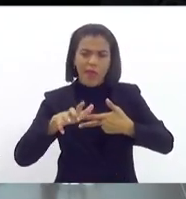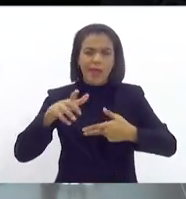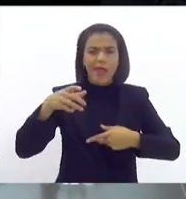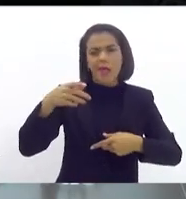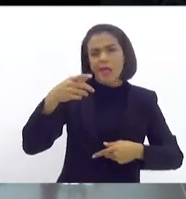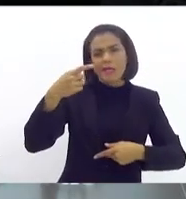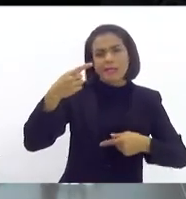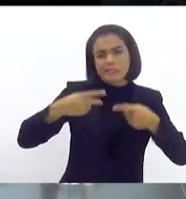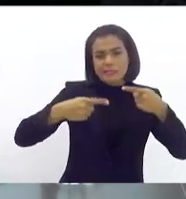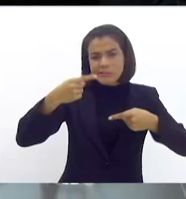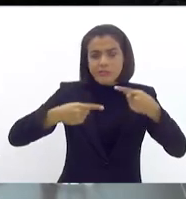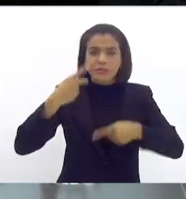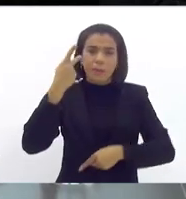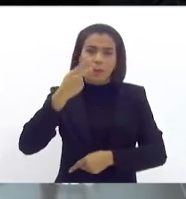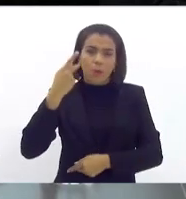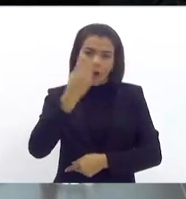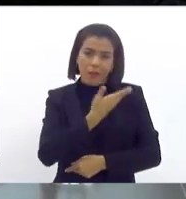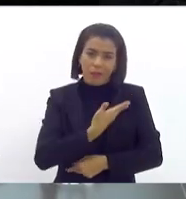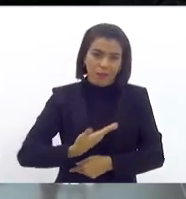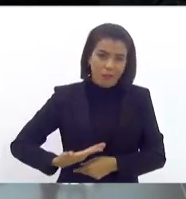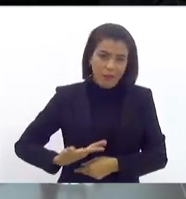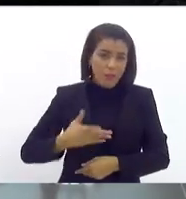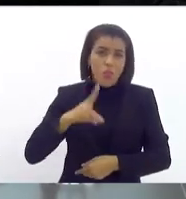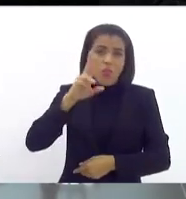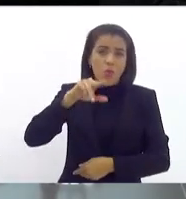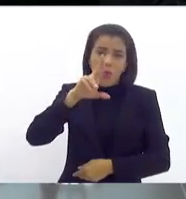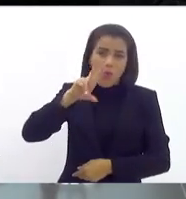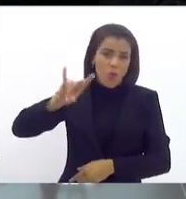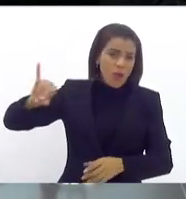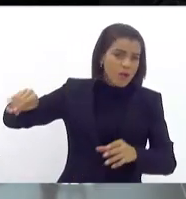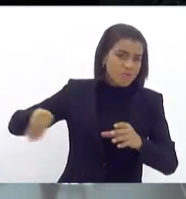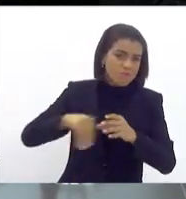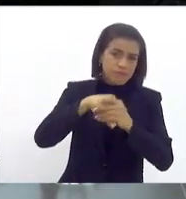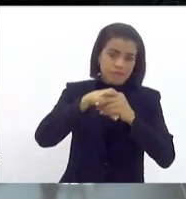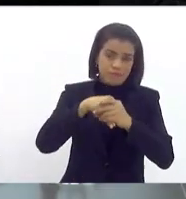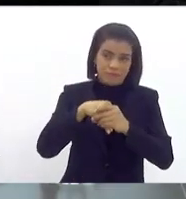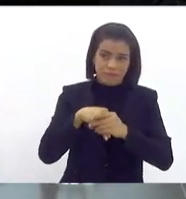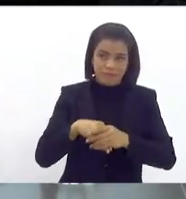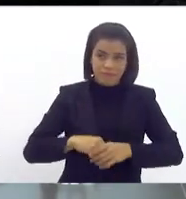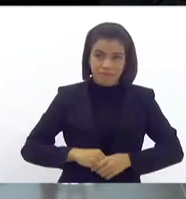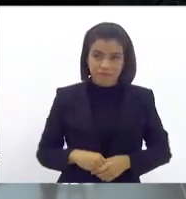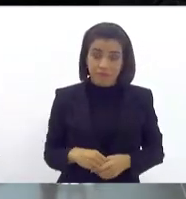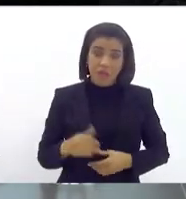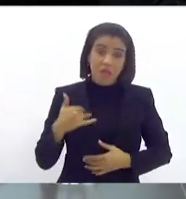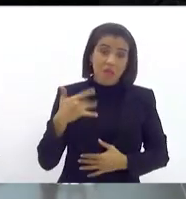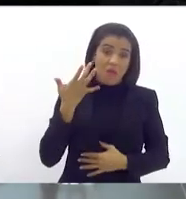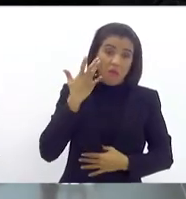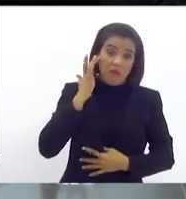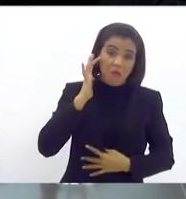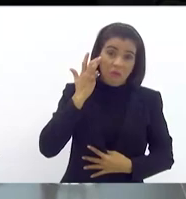políticas, esses programas jamais serão implementados. Então, eu acho que